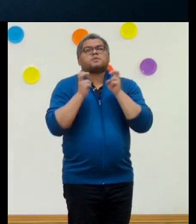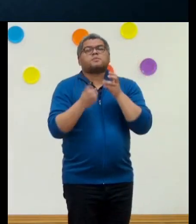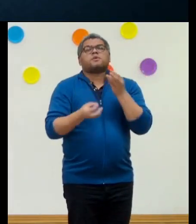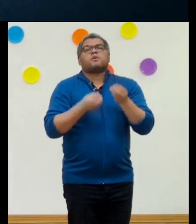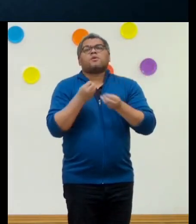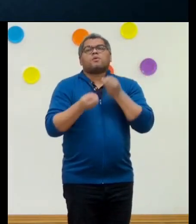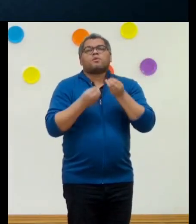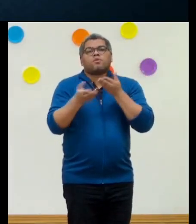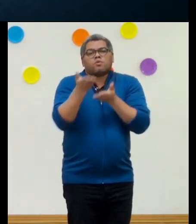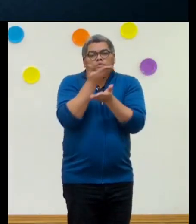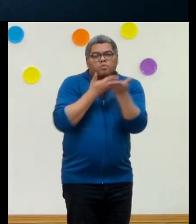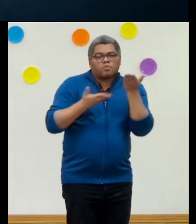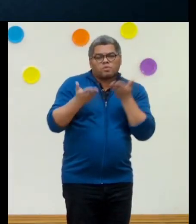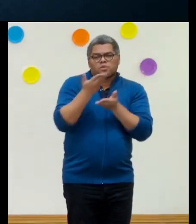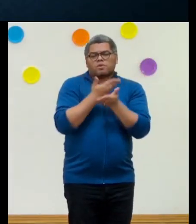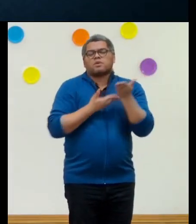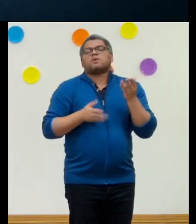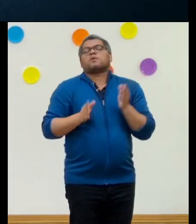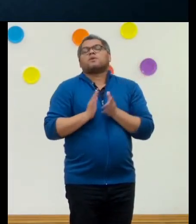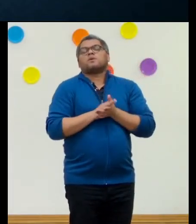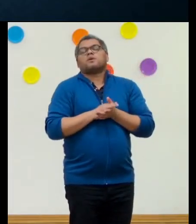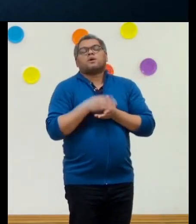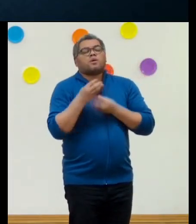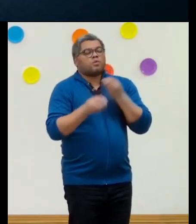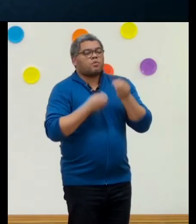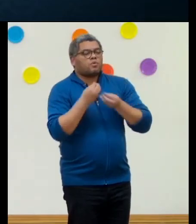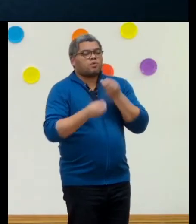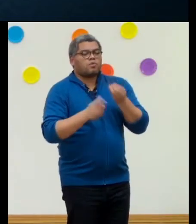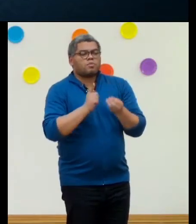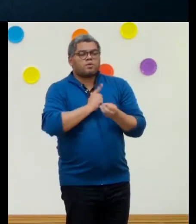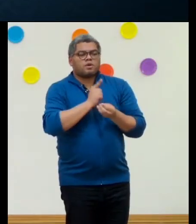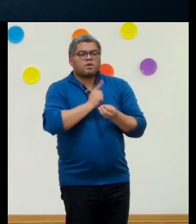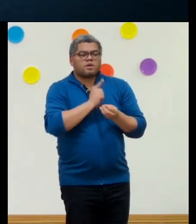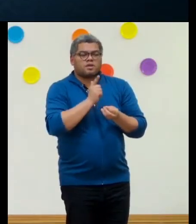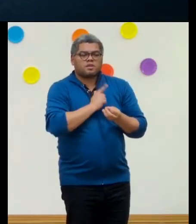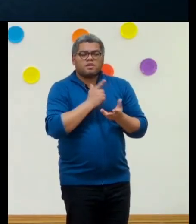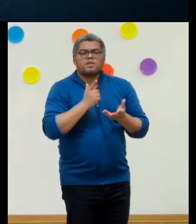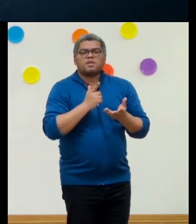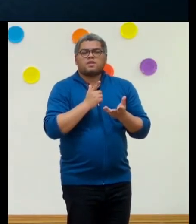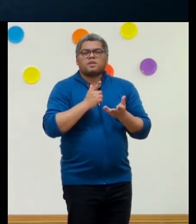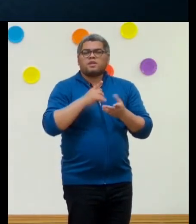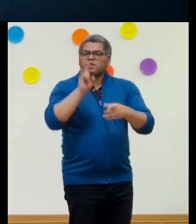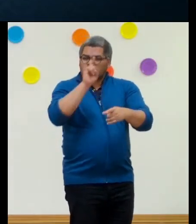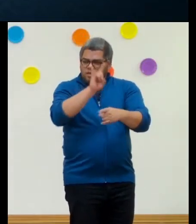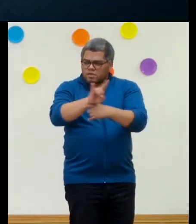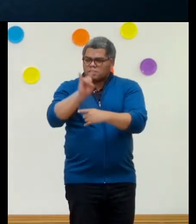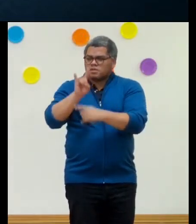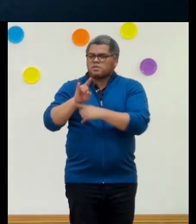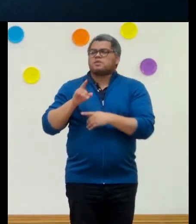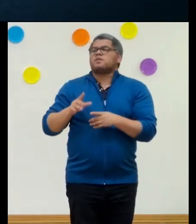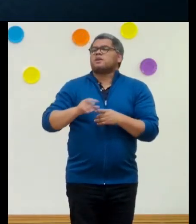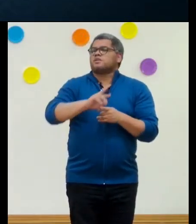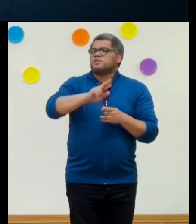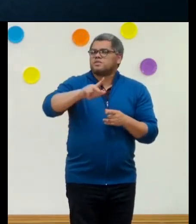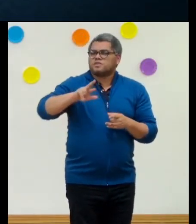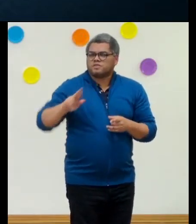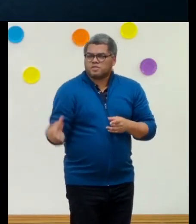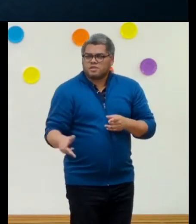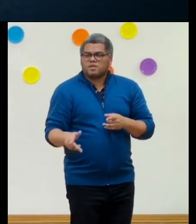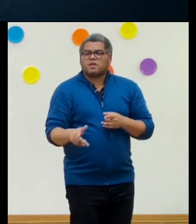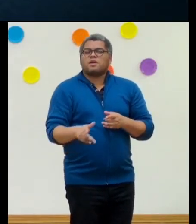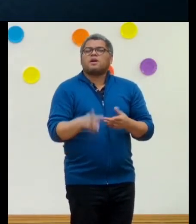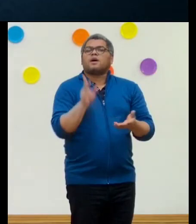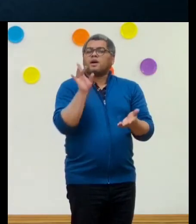do tipo, tenha um caso. Você está muito estressado no seu casamento, tenha um caso. Vocês acreditam que isso é verdade? Pois isso